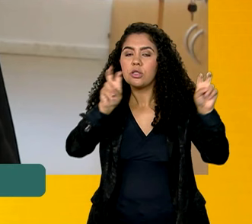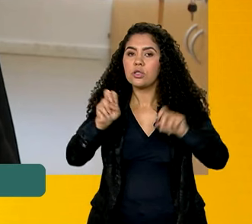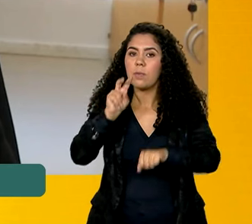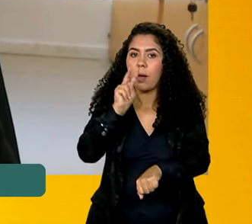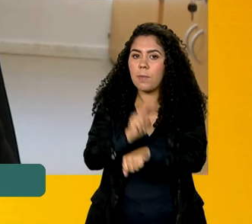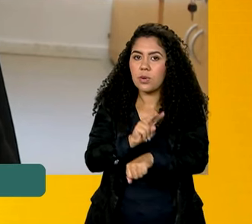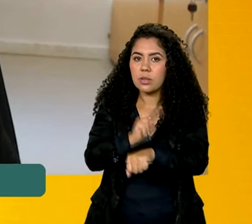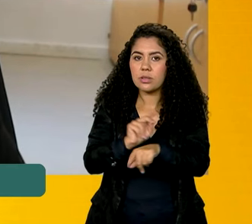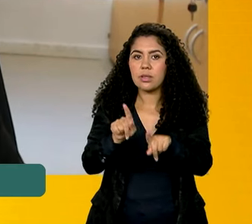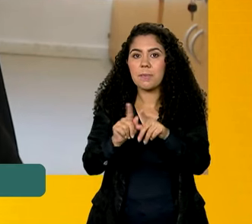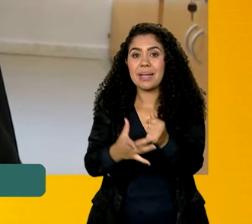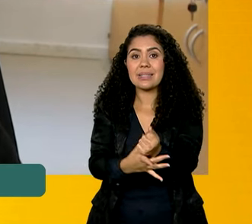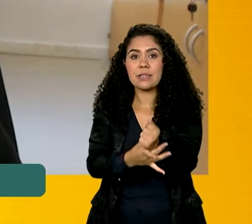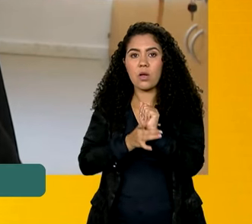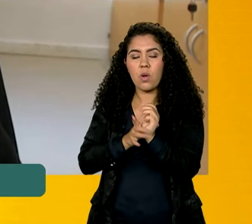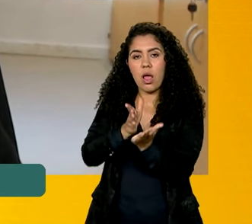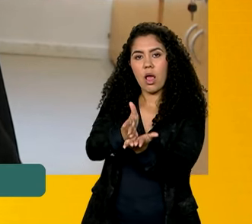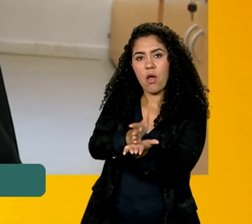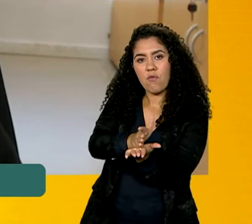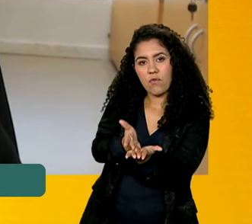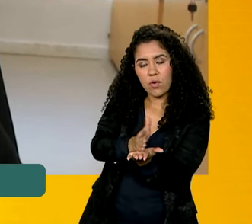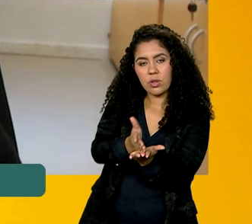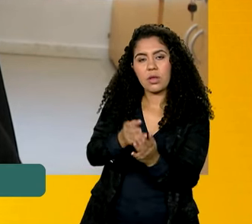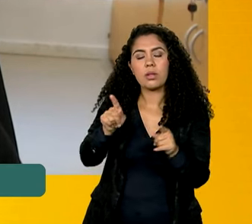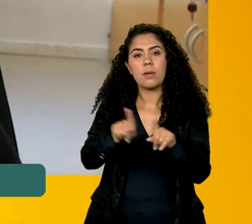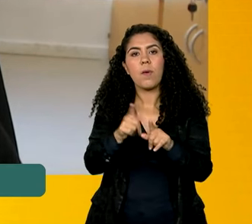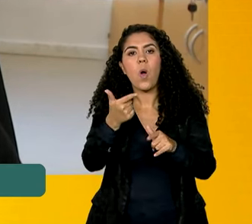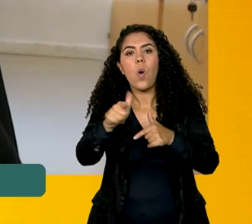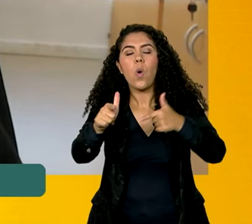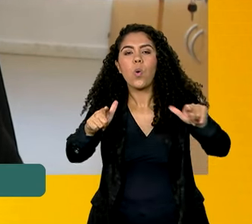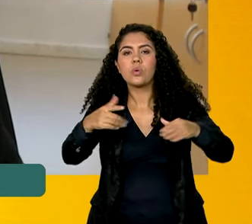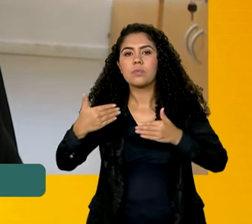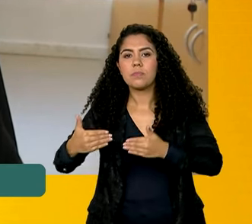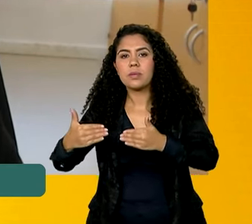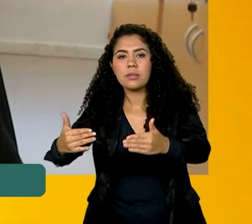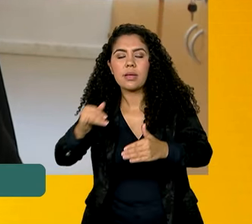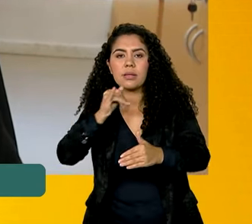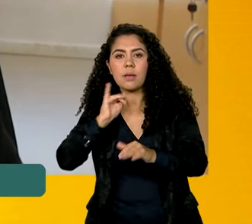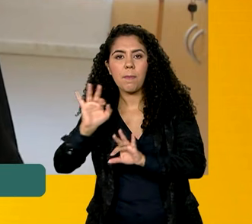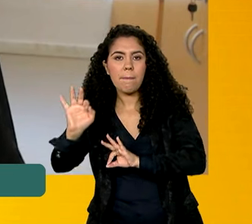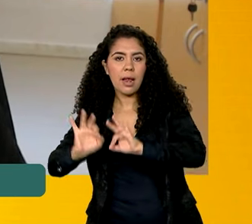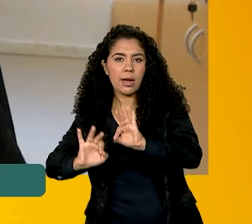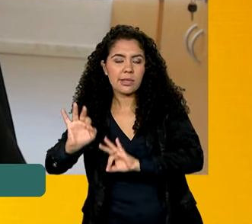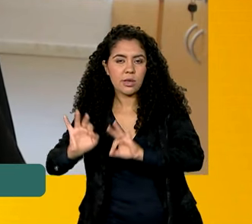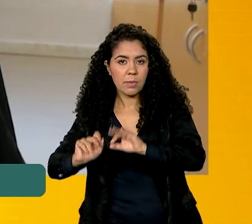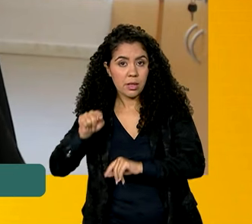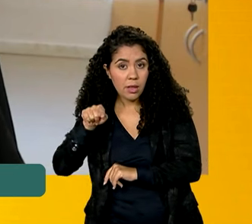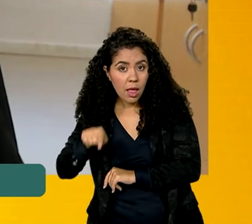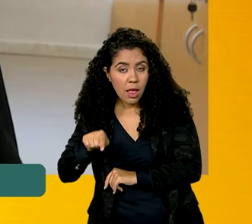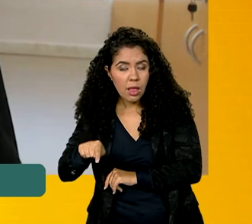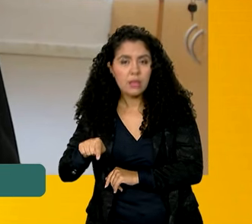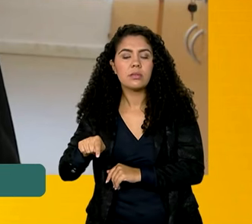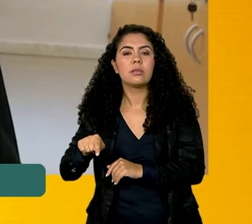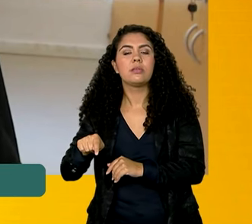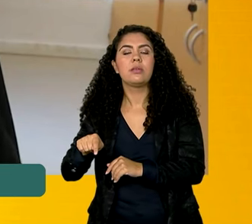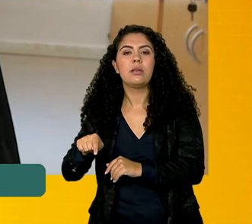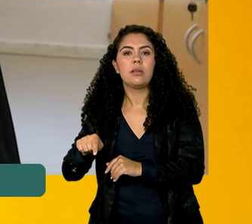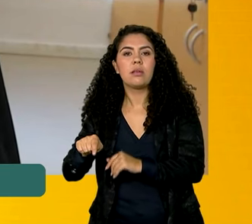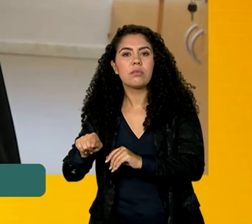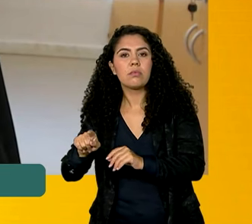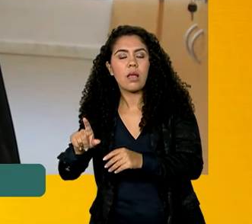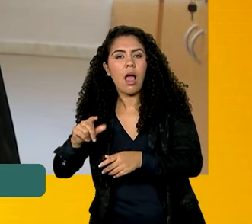segurança nas fronteiras. Outros ministérios, como o Ministério do Planejamento, ele está trabalhando com